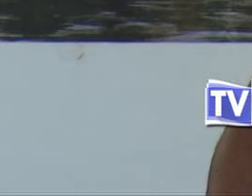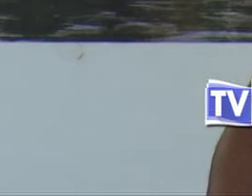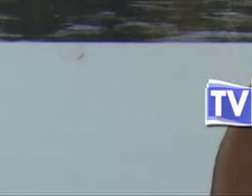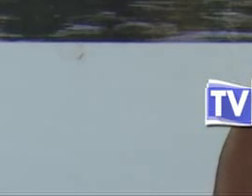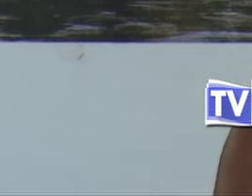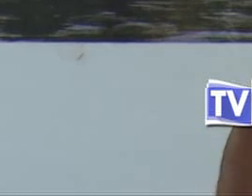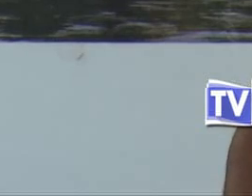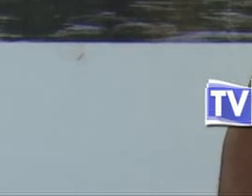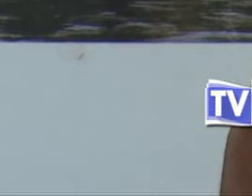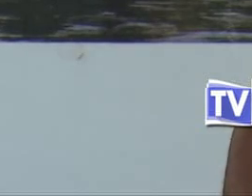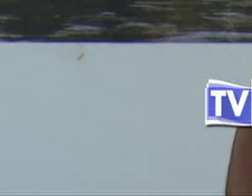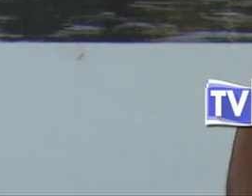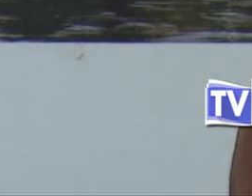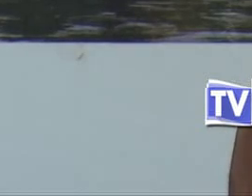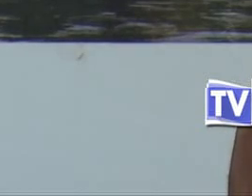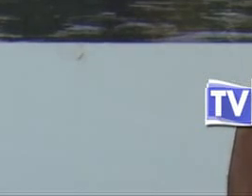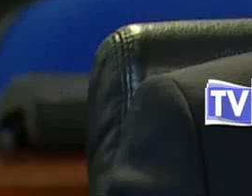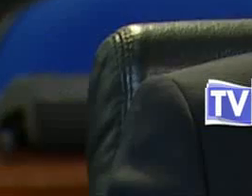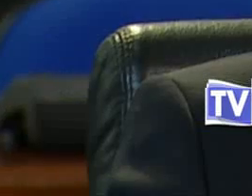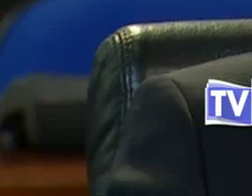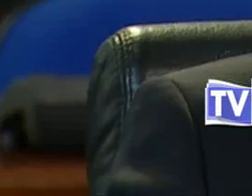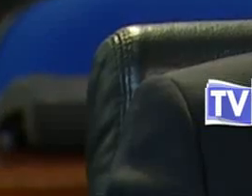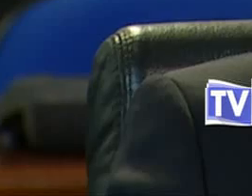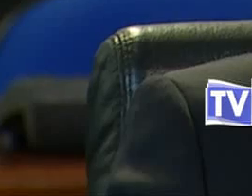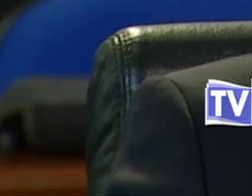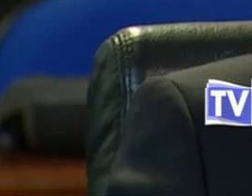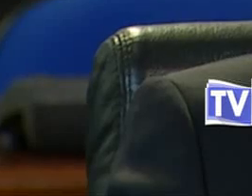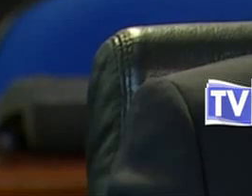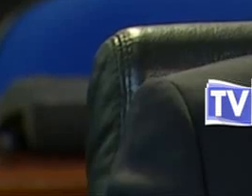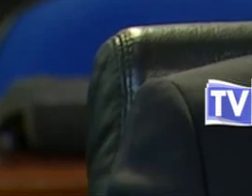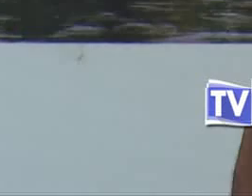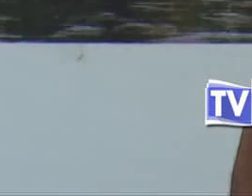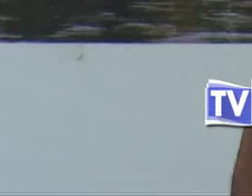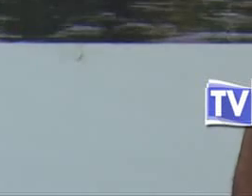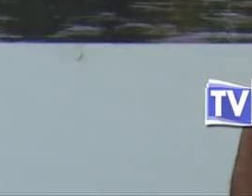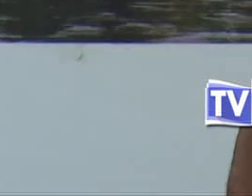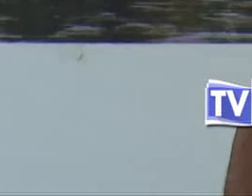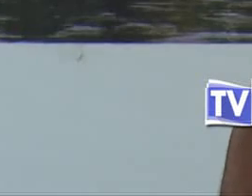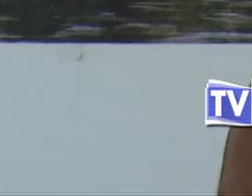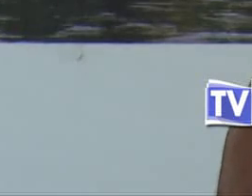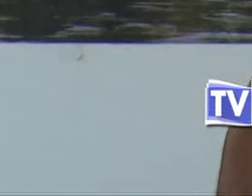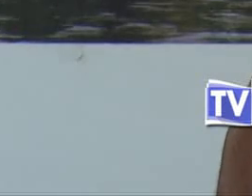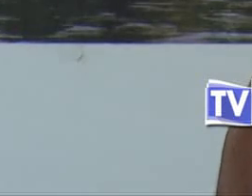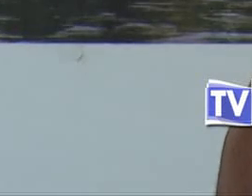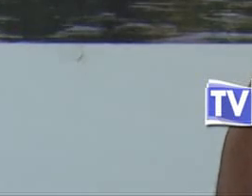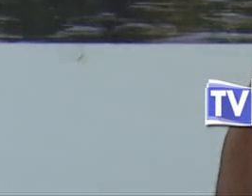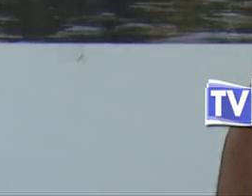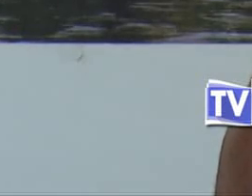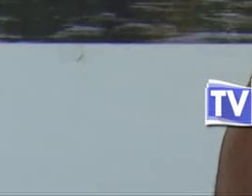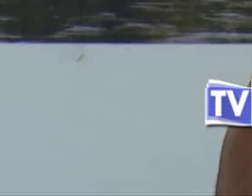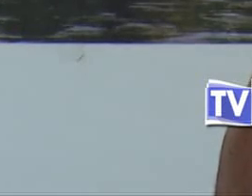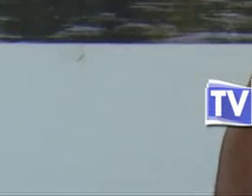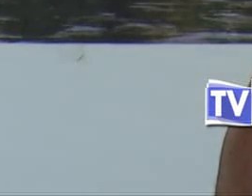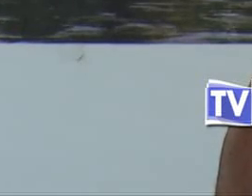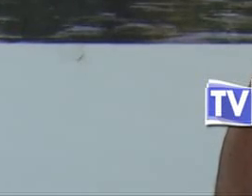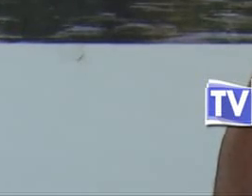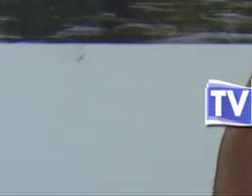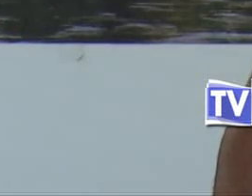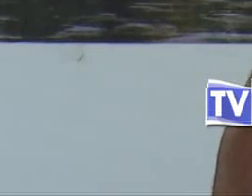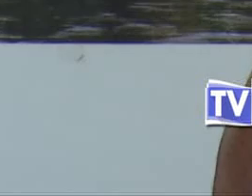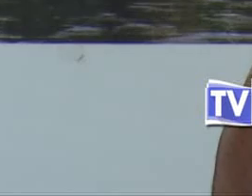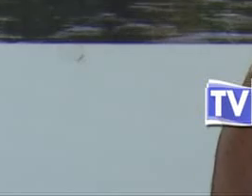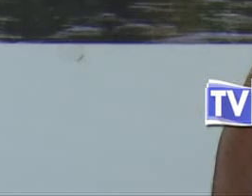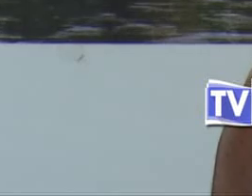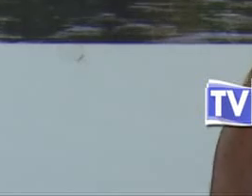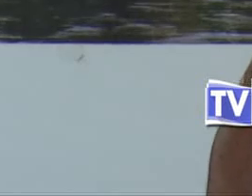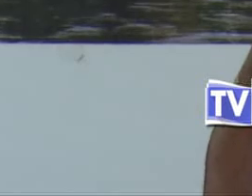as escolas de samba. Mais tarde, num telefonema, ele disse que não era contra as escolas de